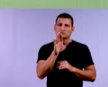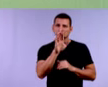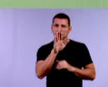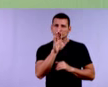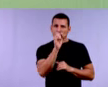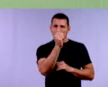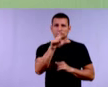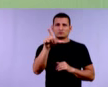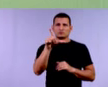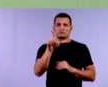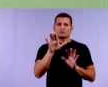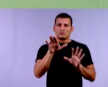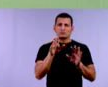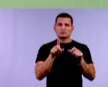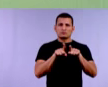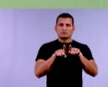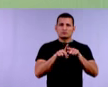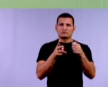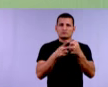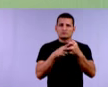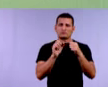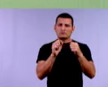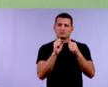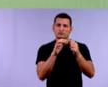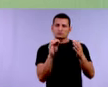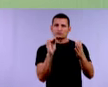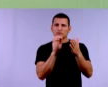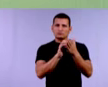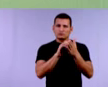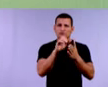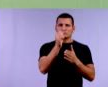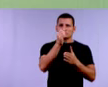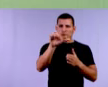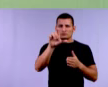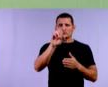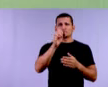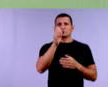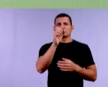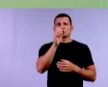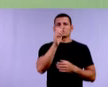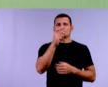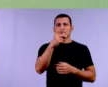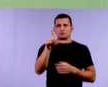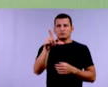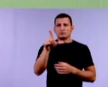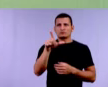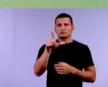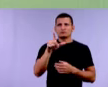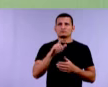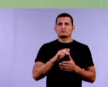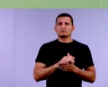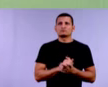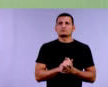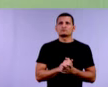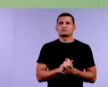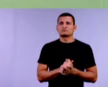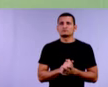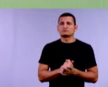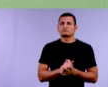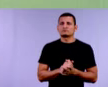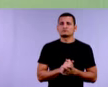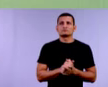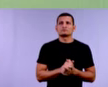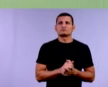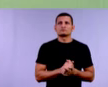verbo pode ser empregado no singular ou no plural, porque eu somo. Olha, um e outro decreto trata da mesma